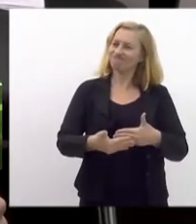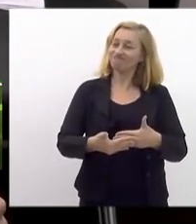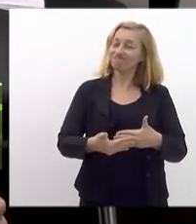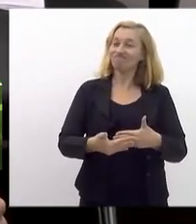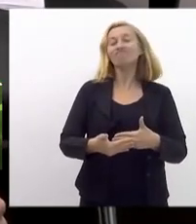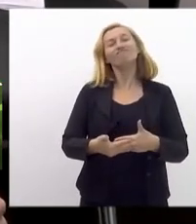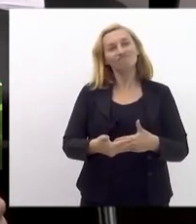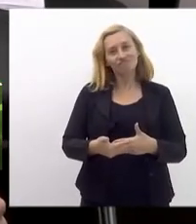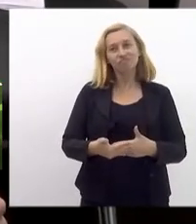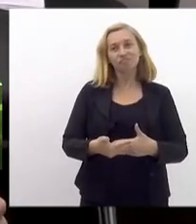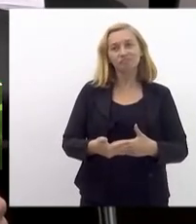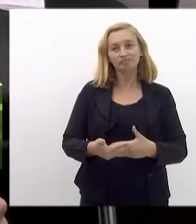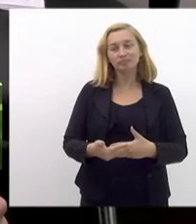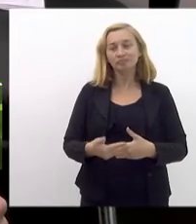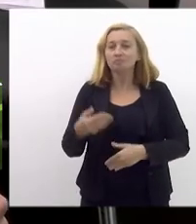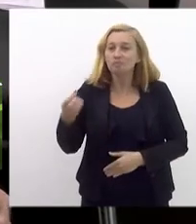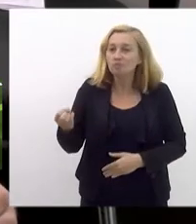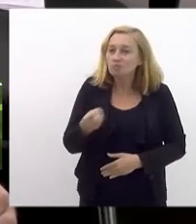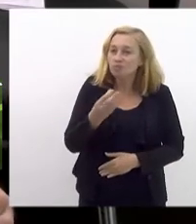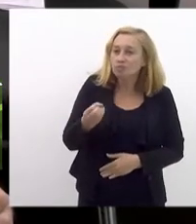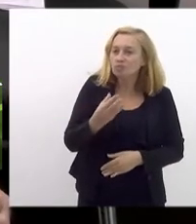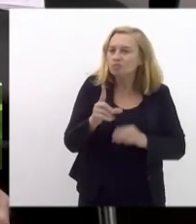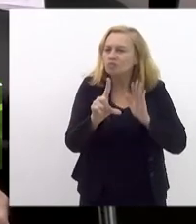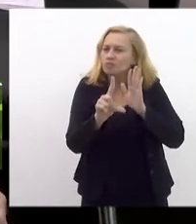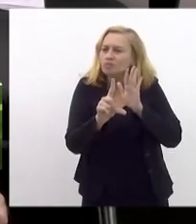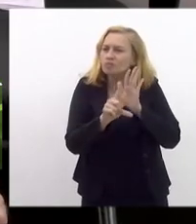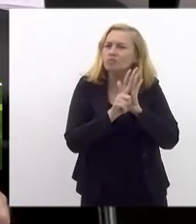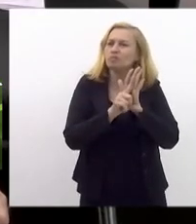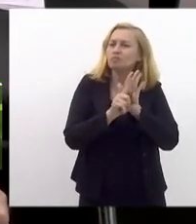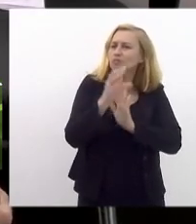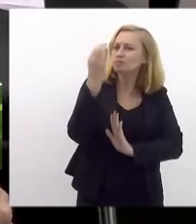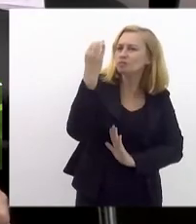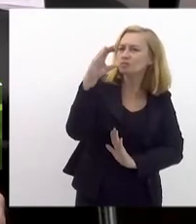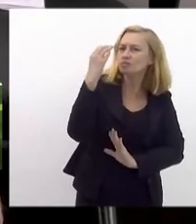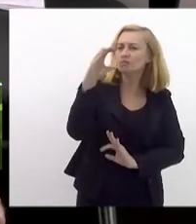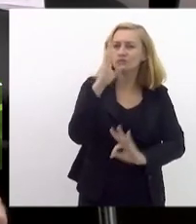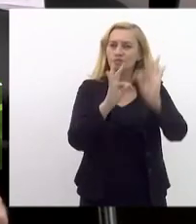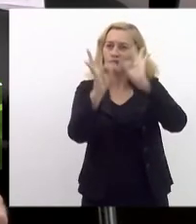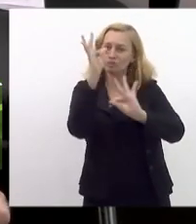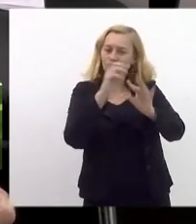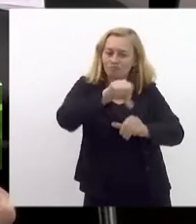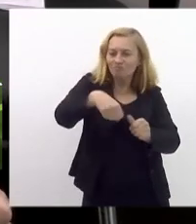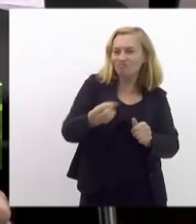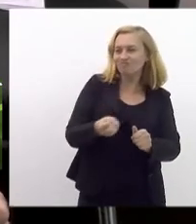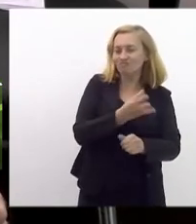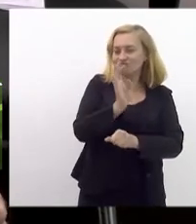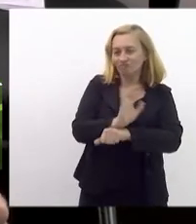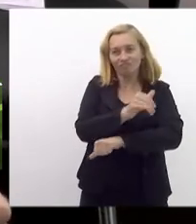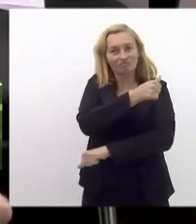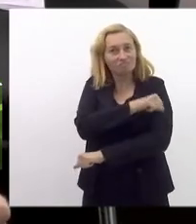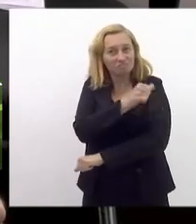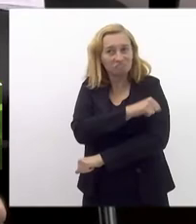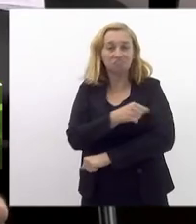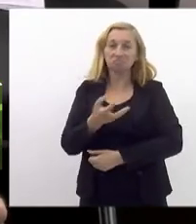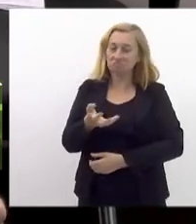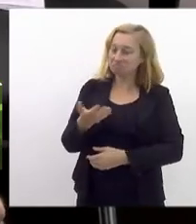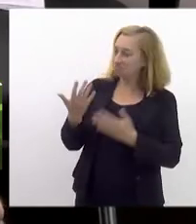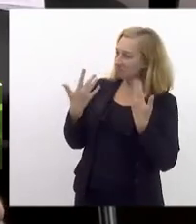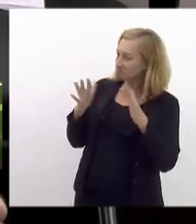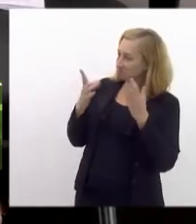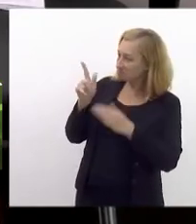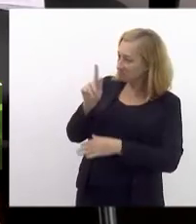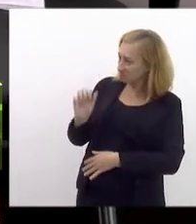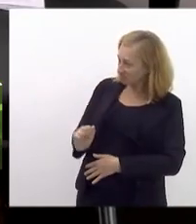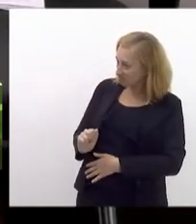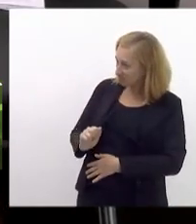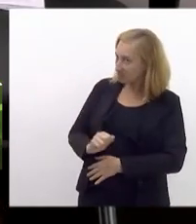desenho de uma nova legislação de ciência, tecnologia e inovação no Estado do Rio de Janeiro. Quero cumprimentar a Geisa,